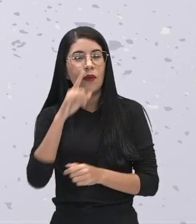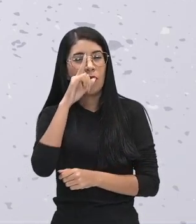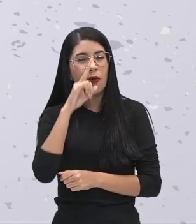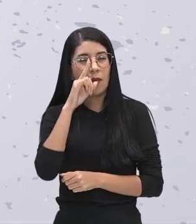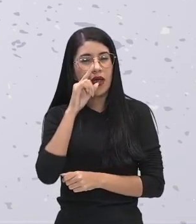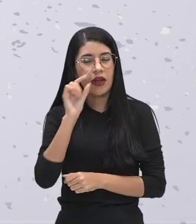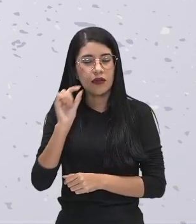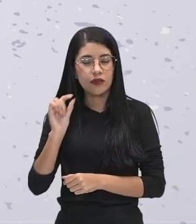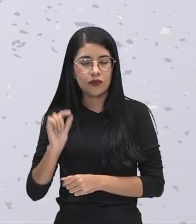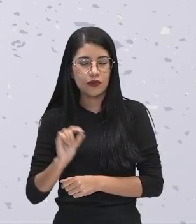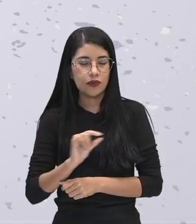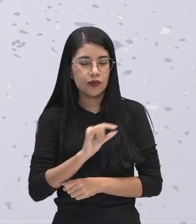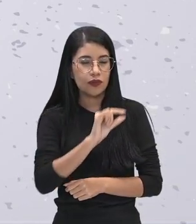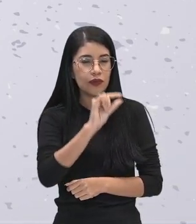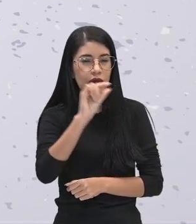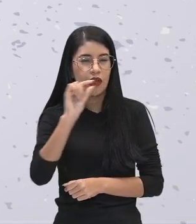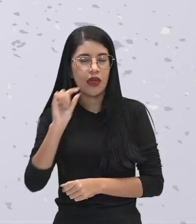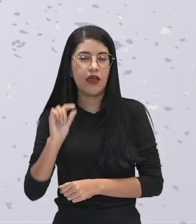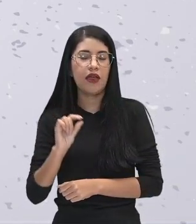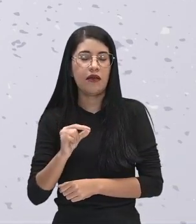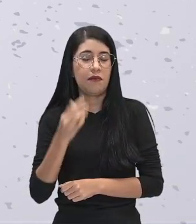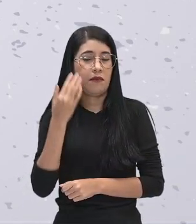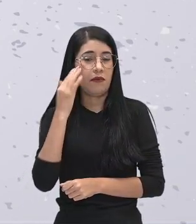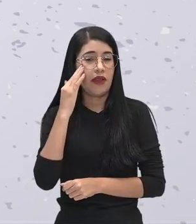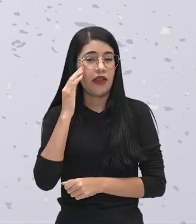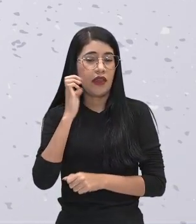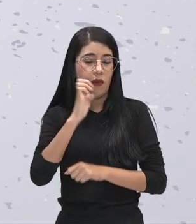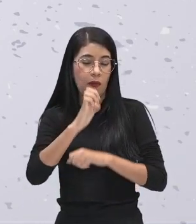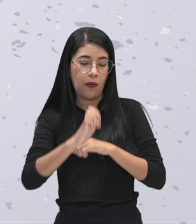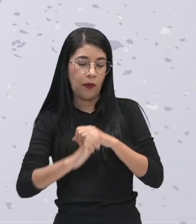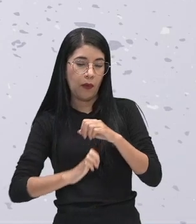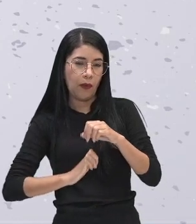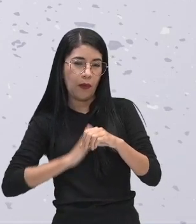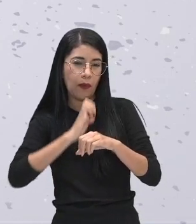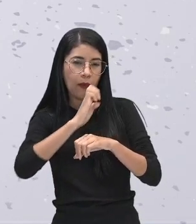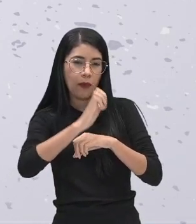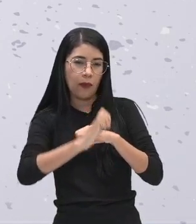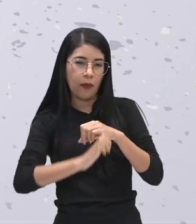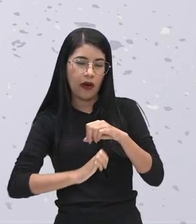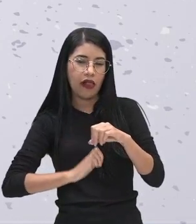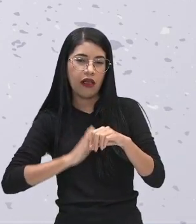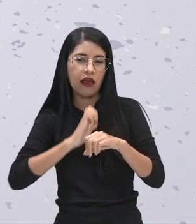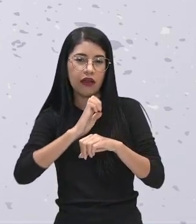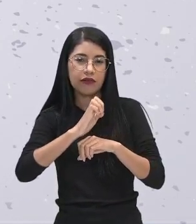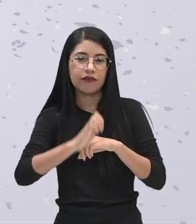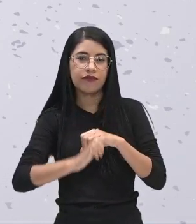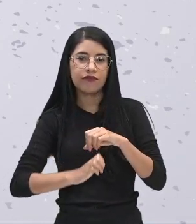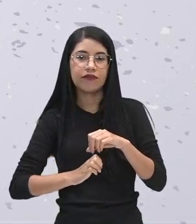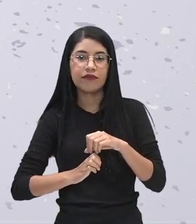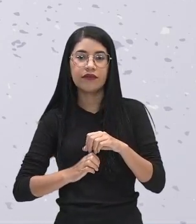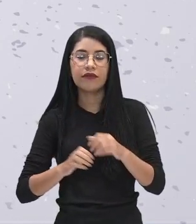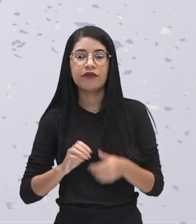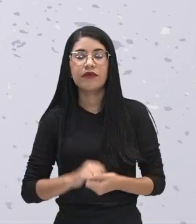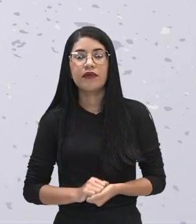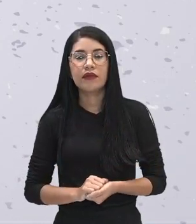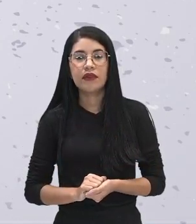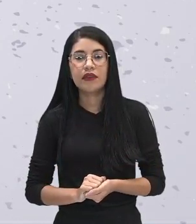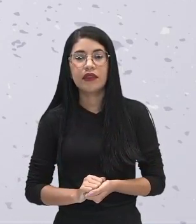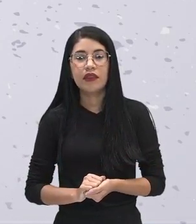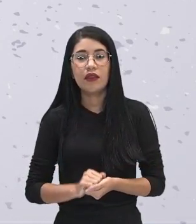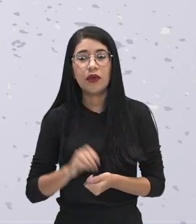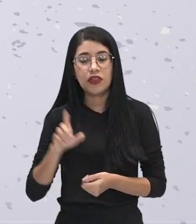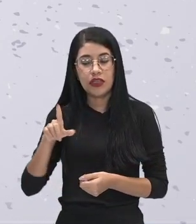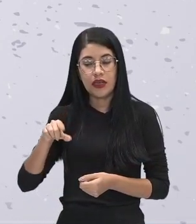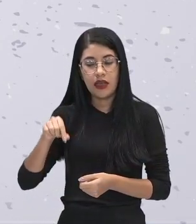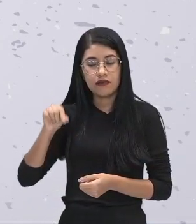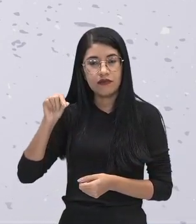você entenda que podem ser os elétrons se movimentando pelo fio, né? E aí, a partir do momento em que a gente liga a chave,